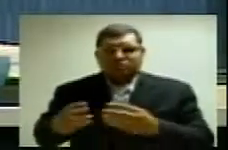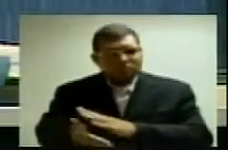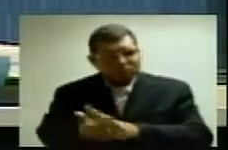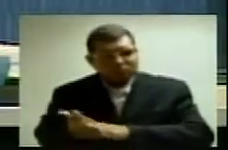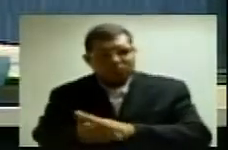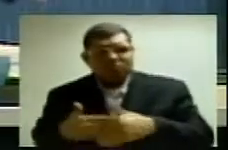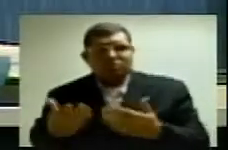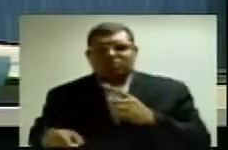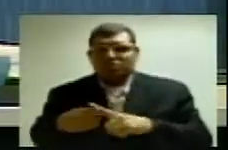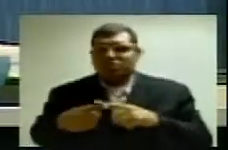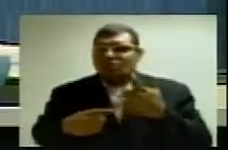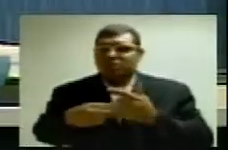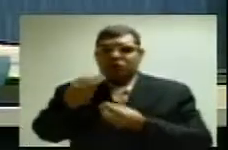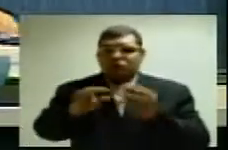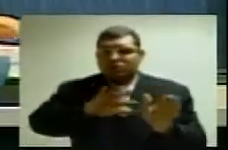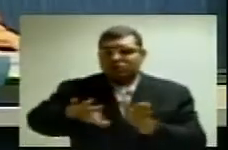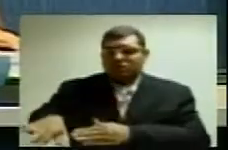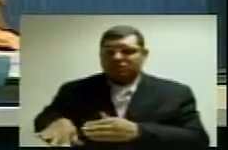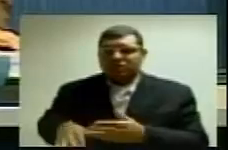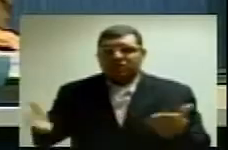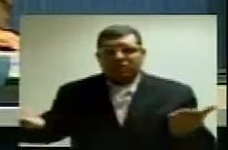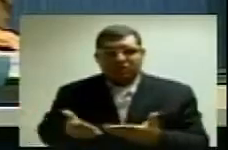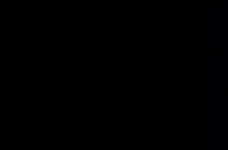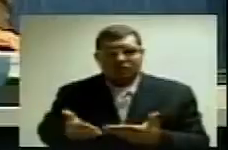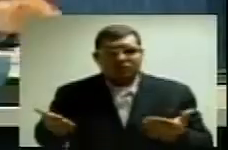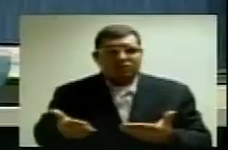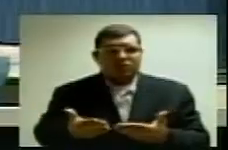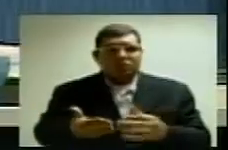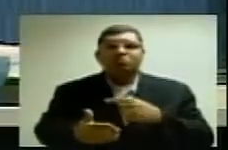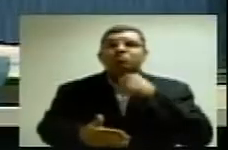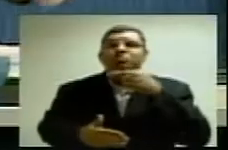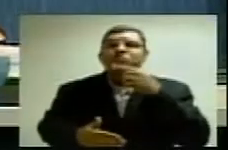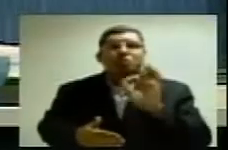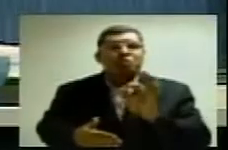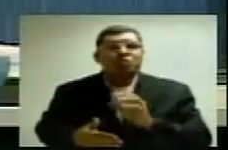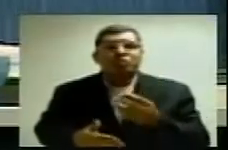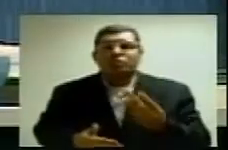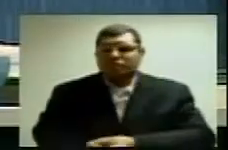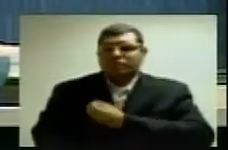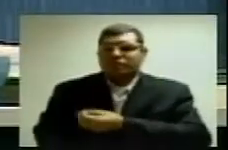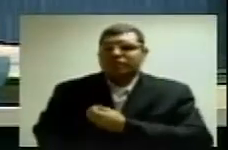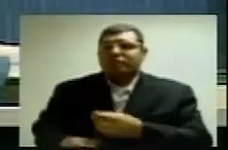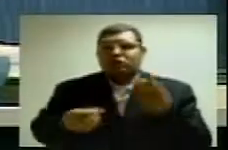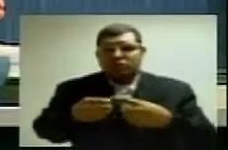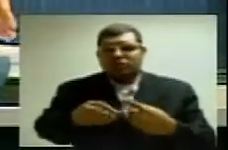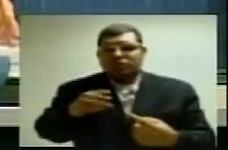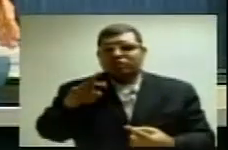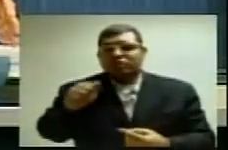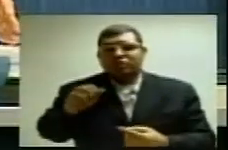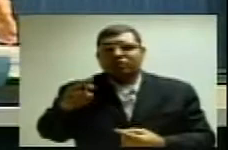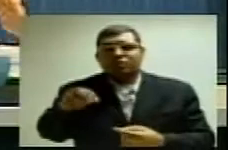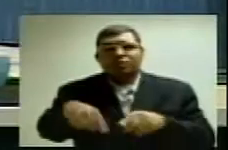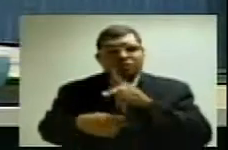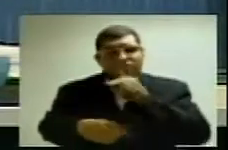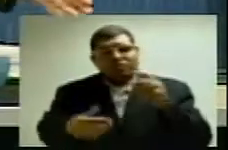não aguentam mais, porque não tem como sair da sua vicinal. Ninguém aguenta mais viver em Boca do Acre. Mas o